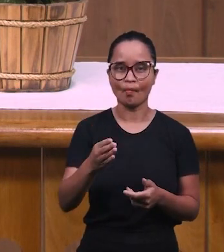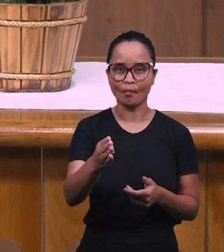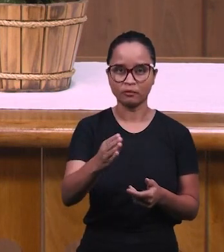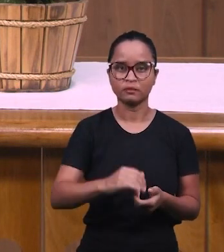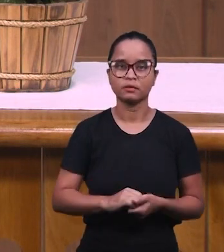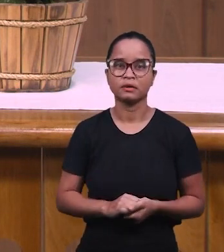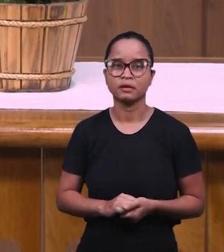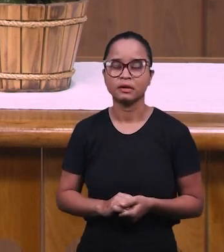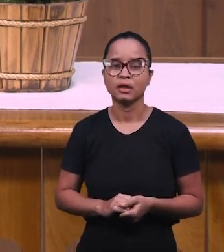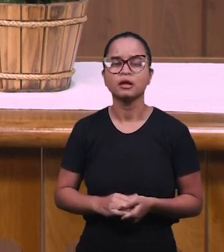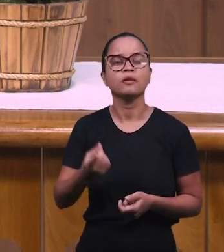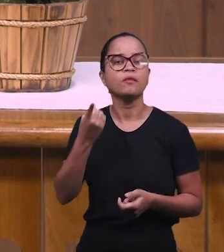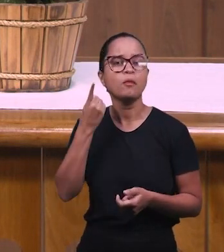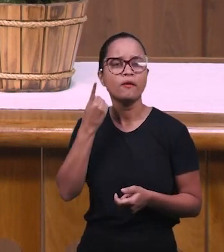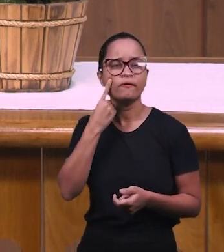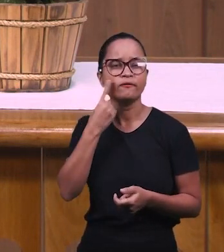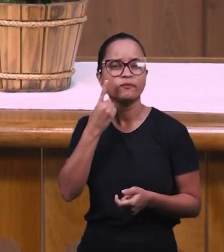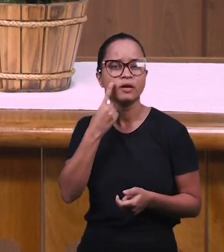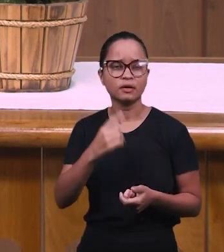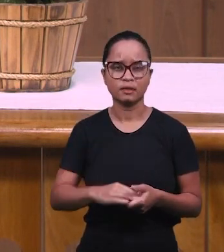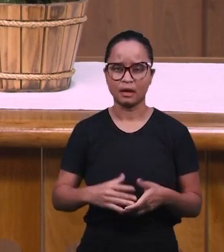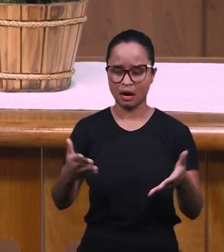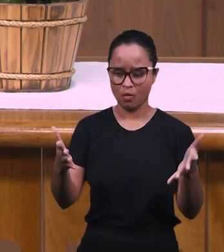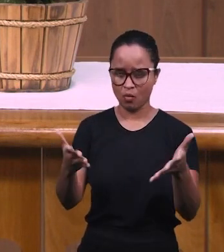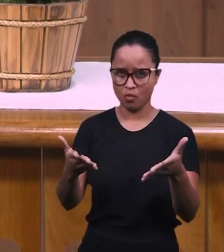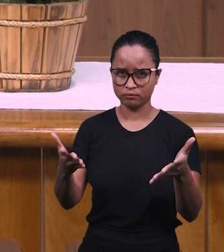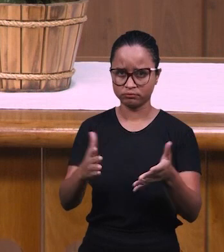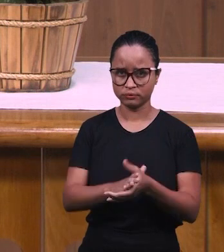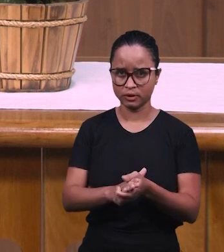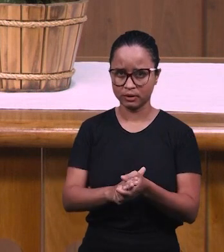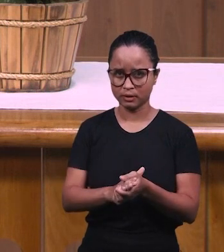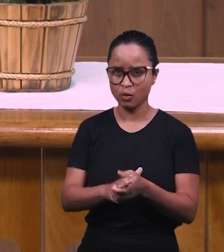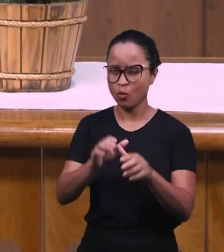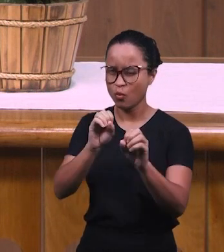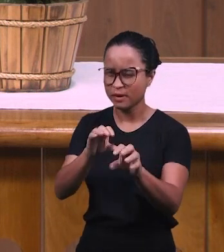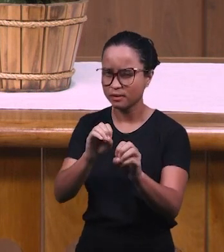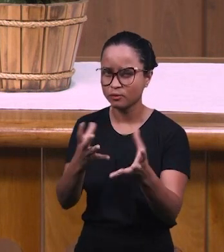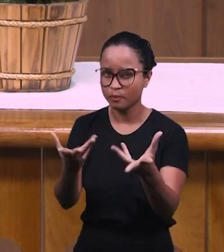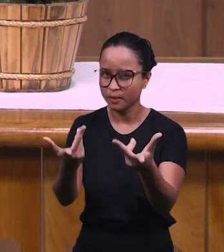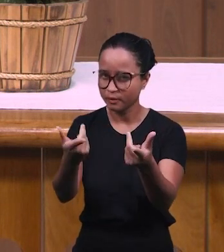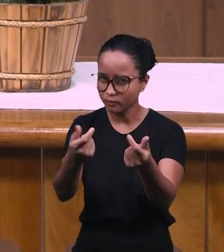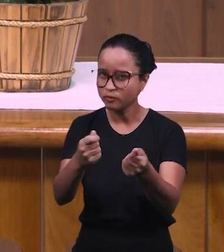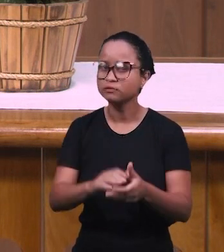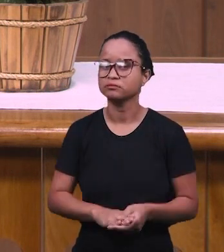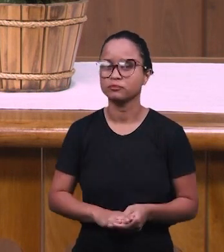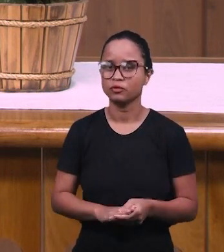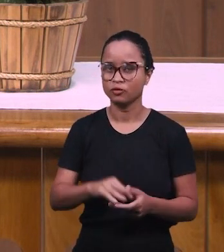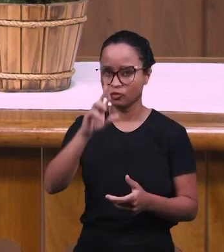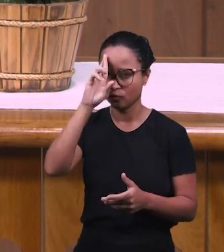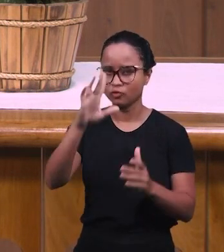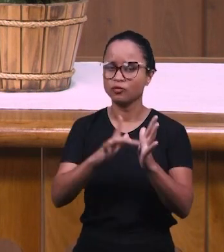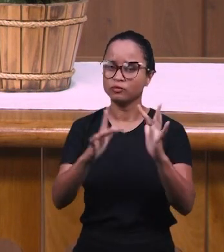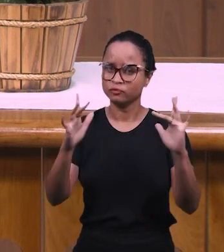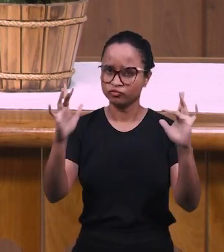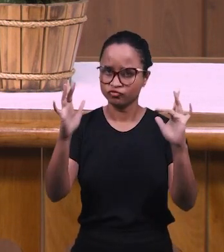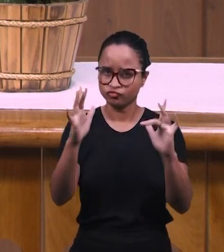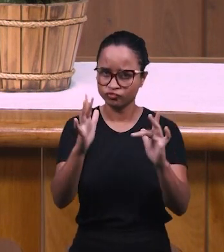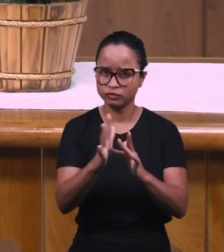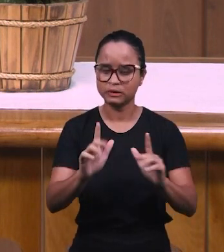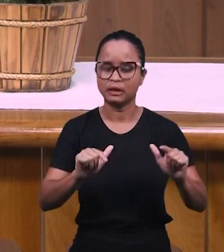passagem, um ensino maravilhoso que o Senhor Jesus nos dá a respeito do poder da